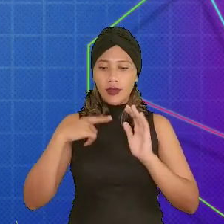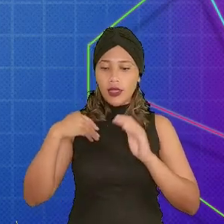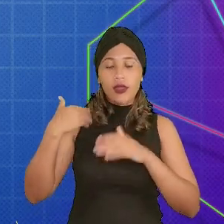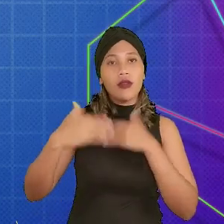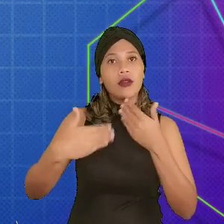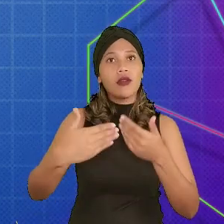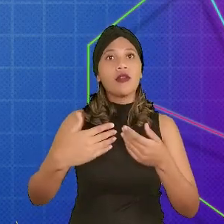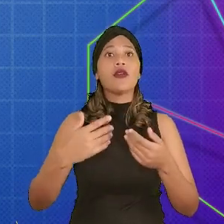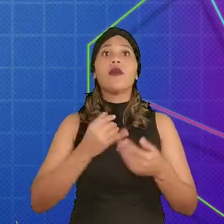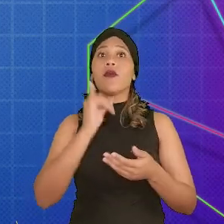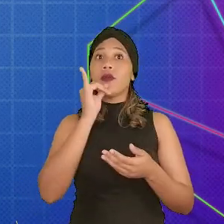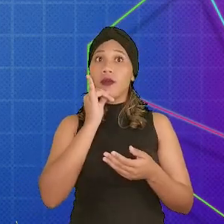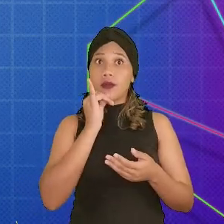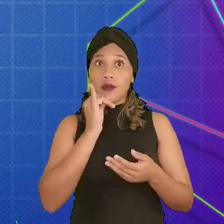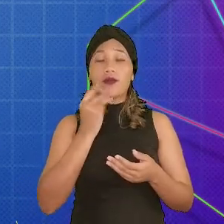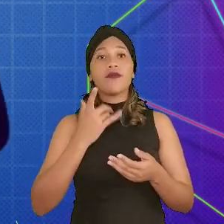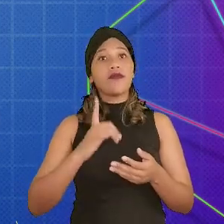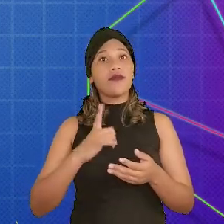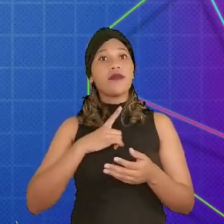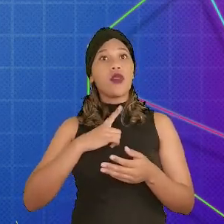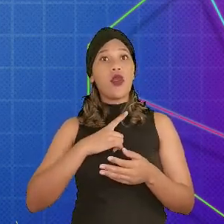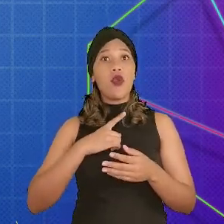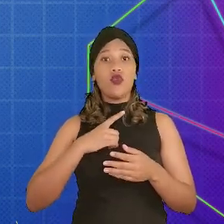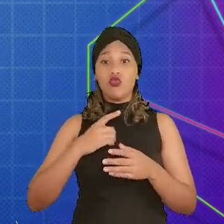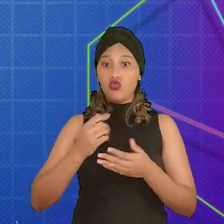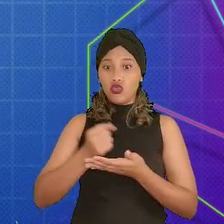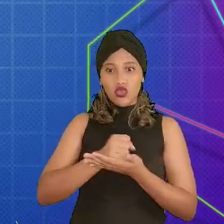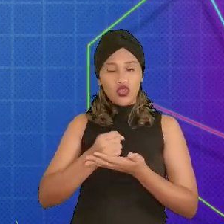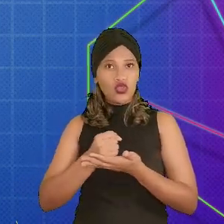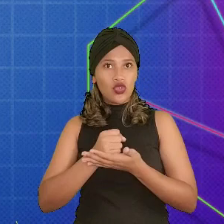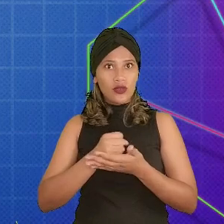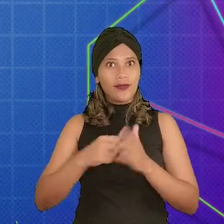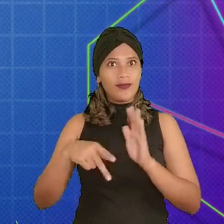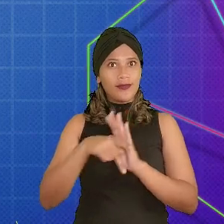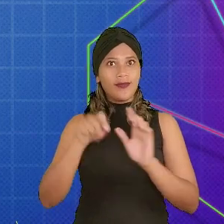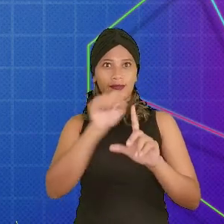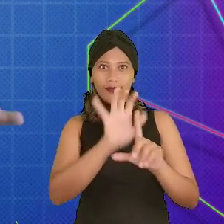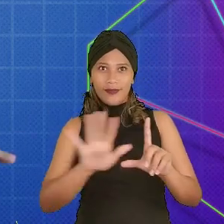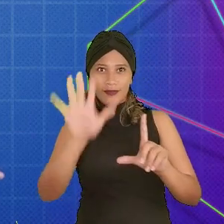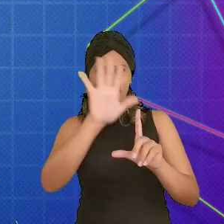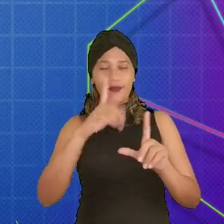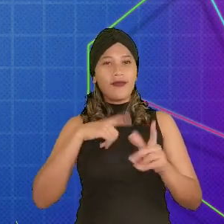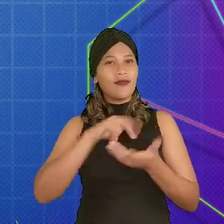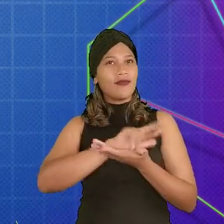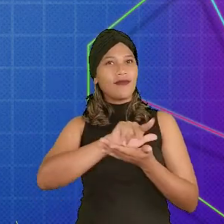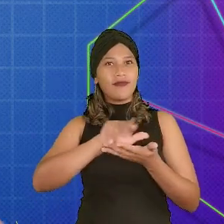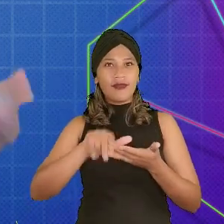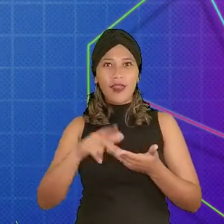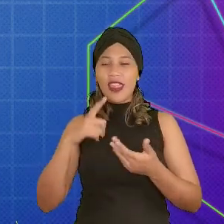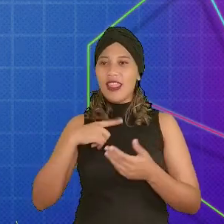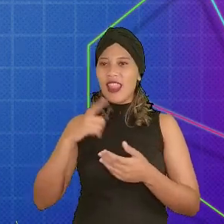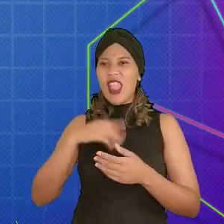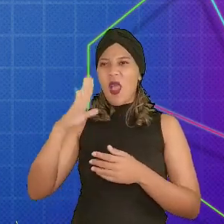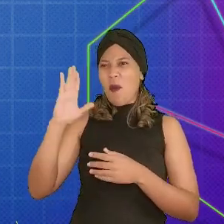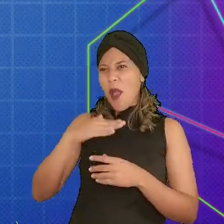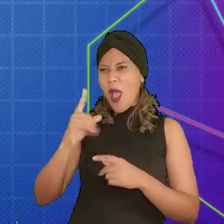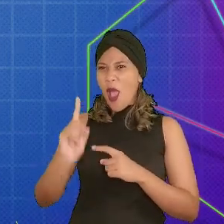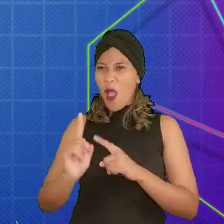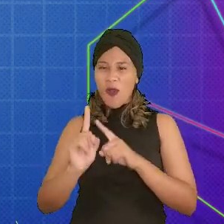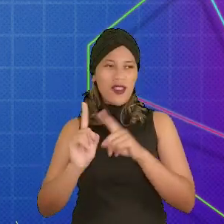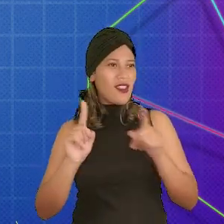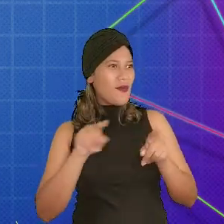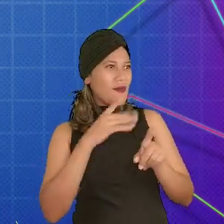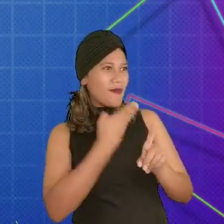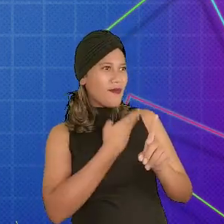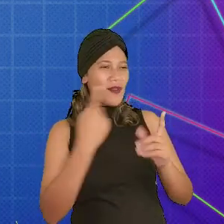jogo quer passar. Por exemplo, quando temos um jogo de plataforma, temos vários atores, sendo eles inimigos ou amigos que